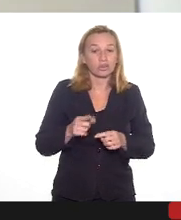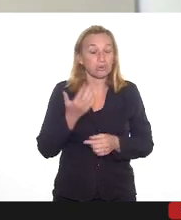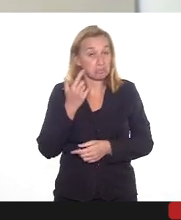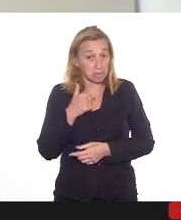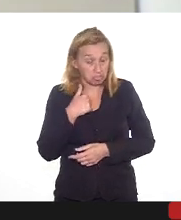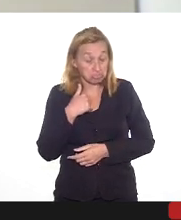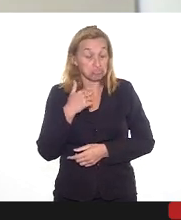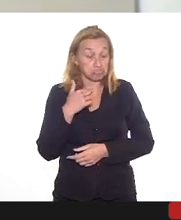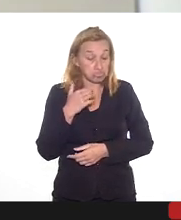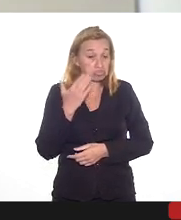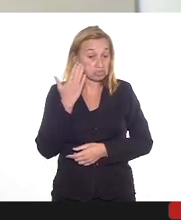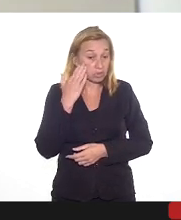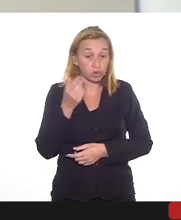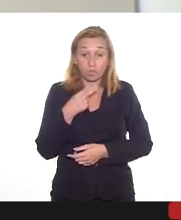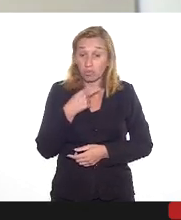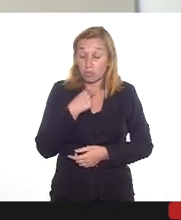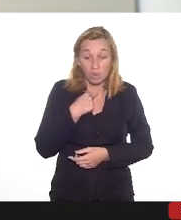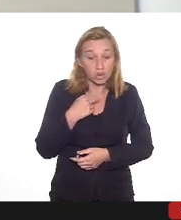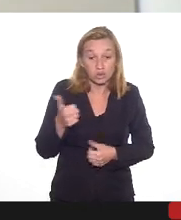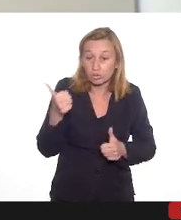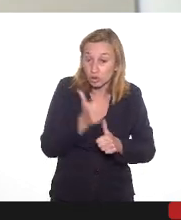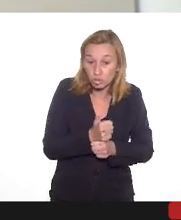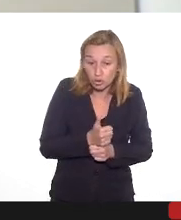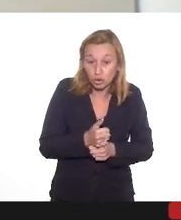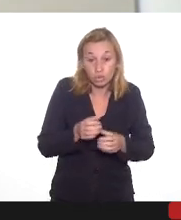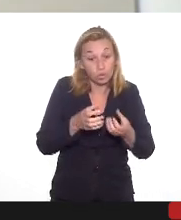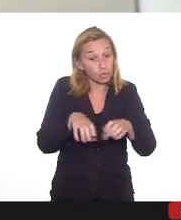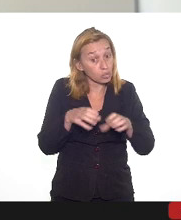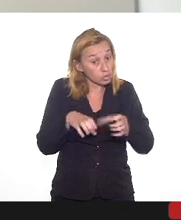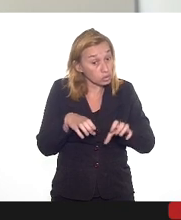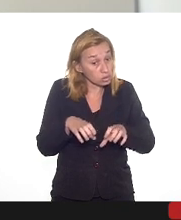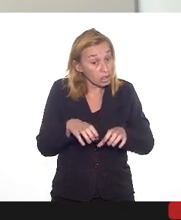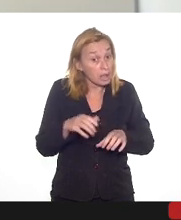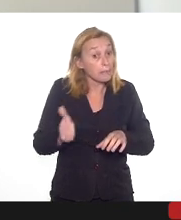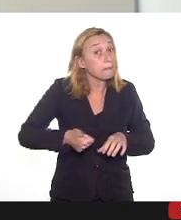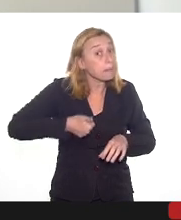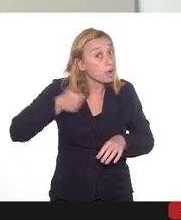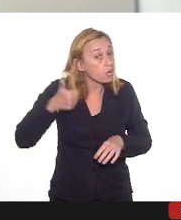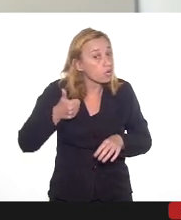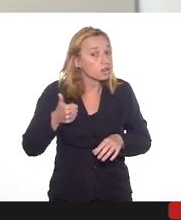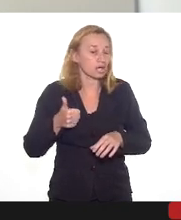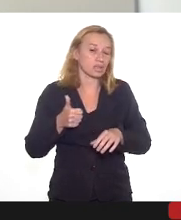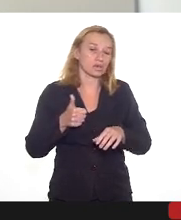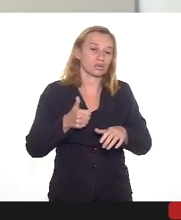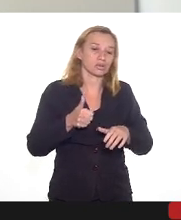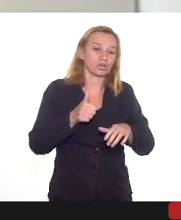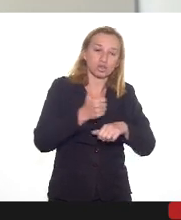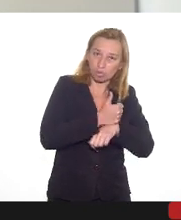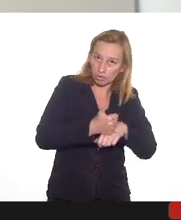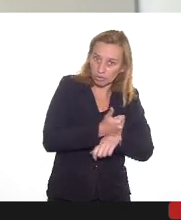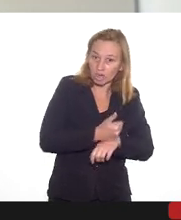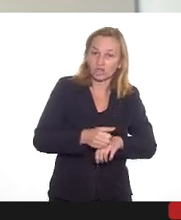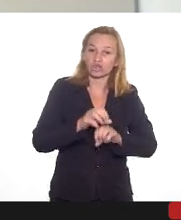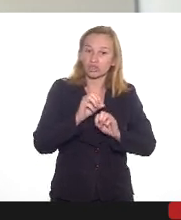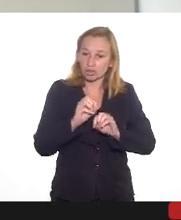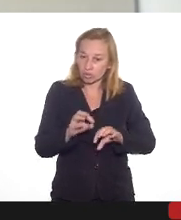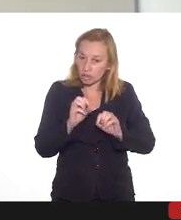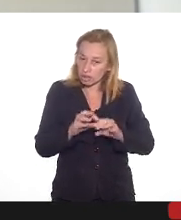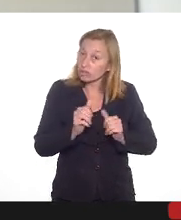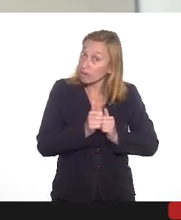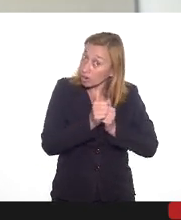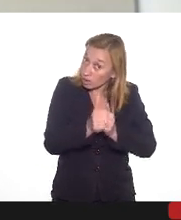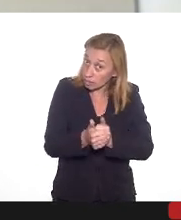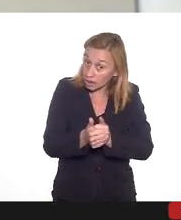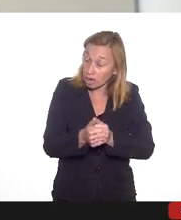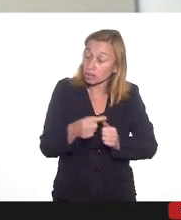pode ser um instrumento para substituir concurso, ela é um instrumento de melhoria na carreira dos profissionais de educação, e ela vai caminhar,